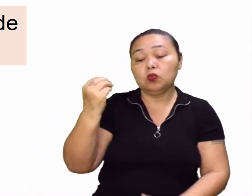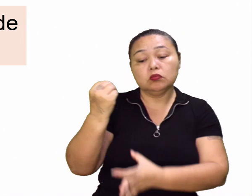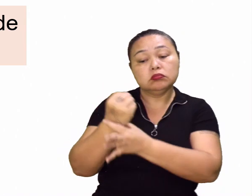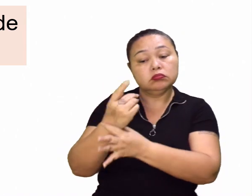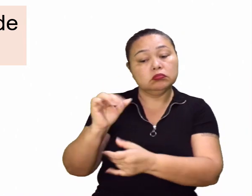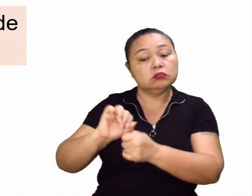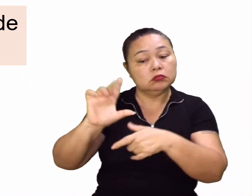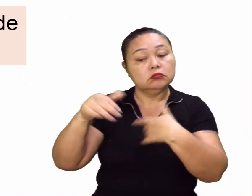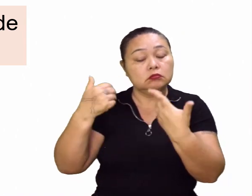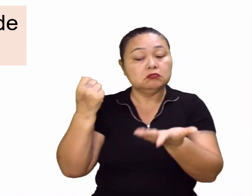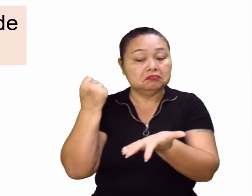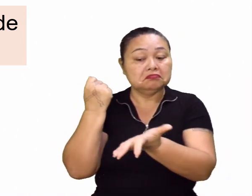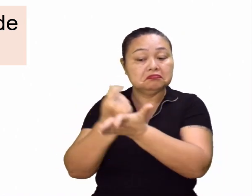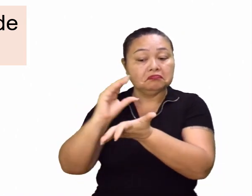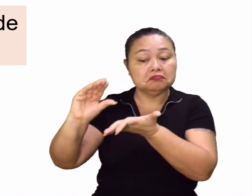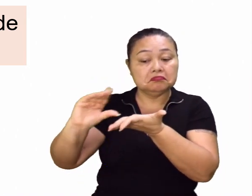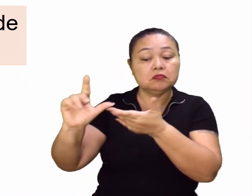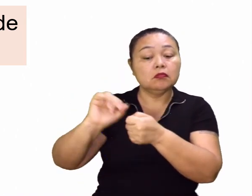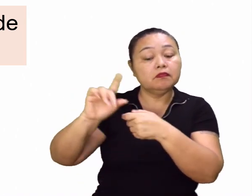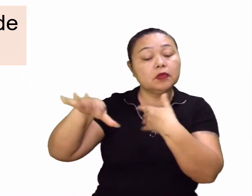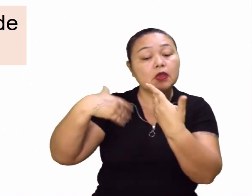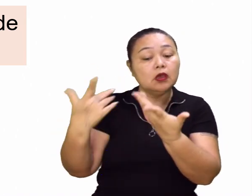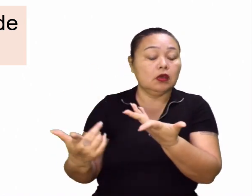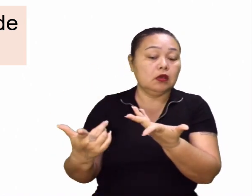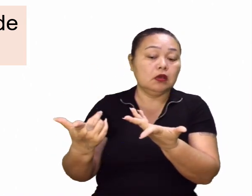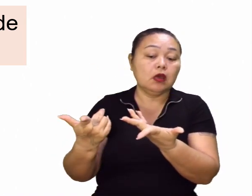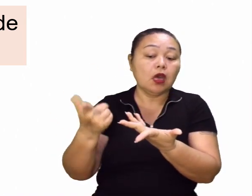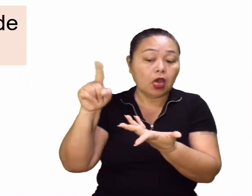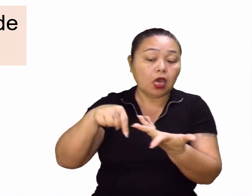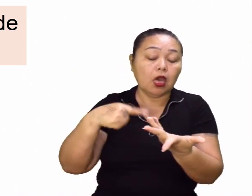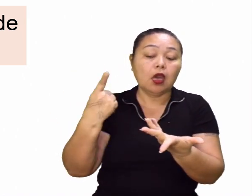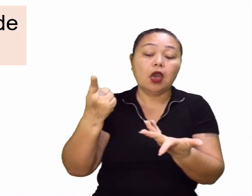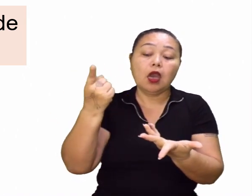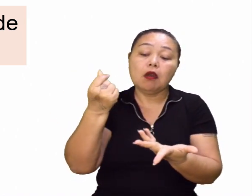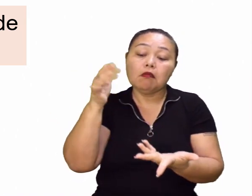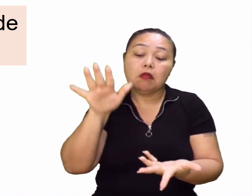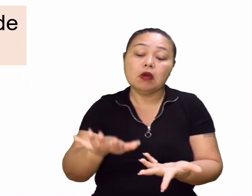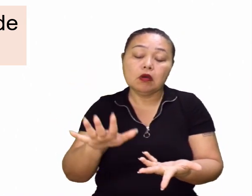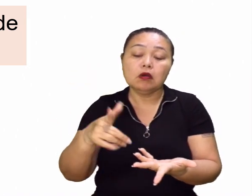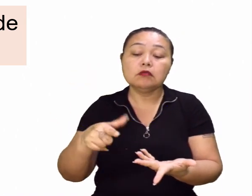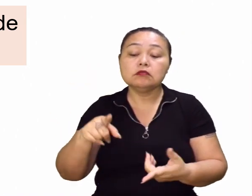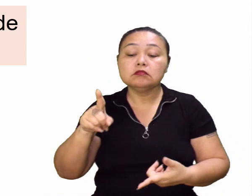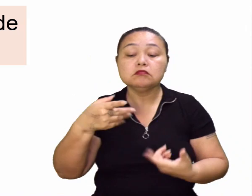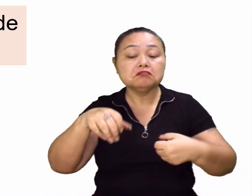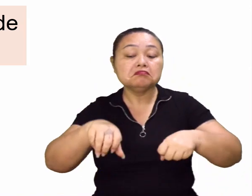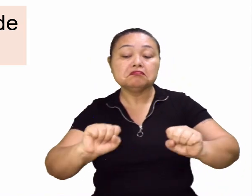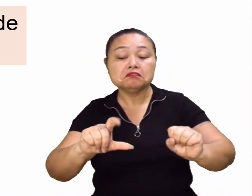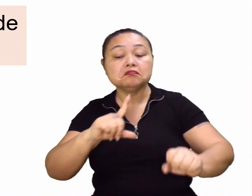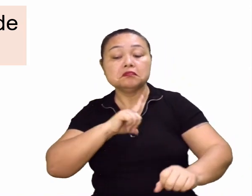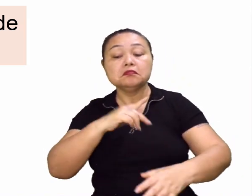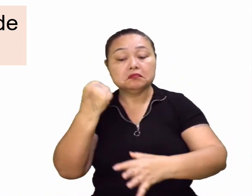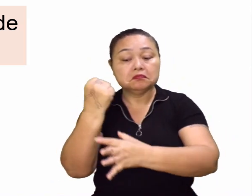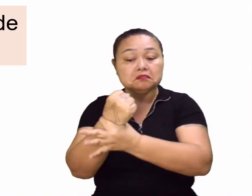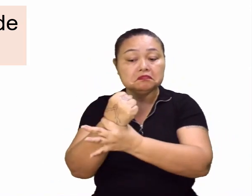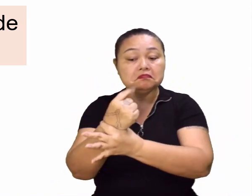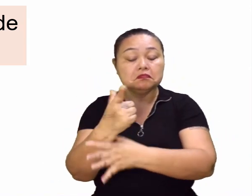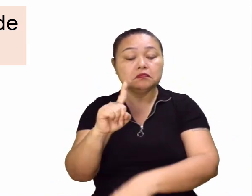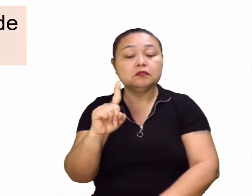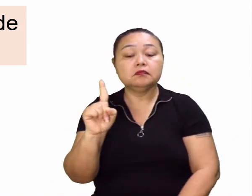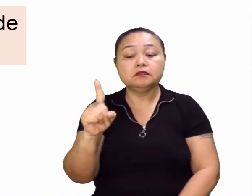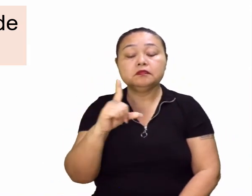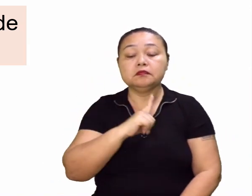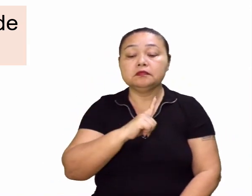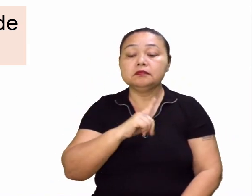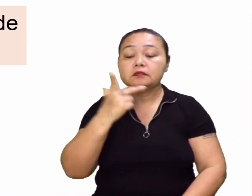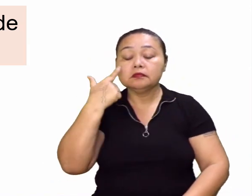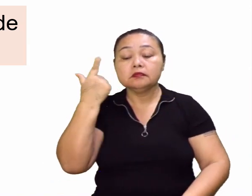forma, digamos que, mais barata de você conseguir ter o seu bem com um pouco mais de segurança. Acontece, olha